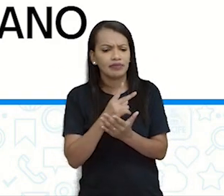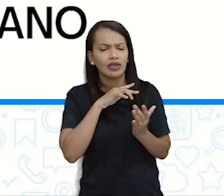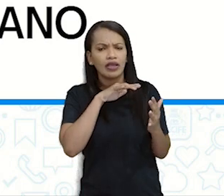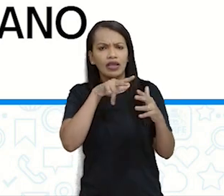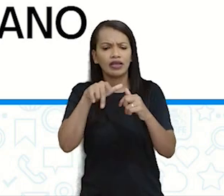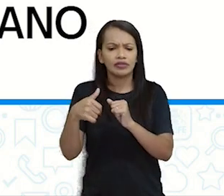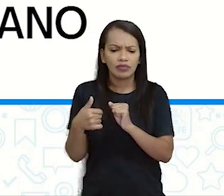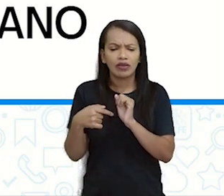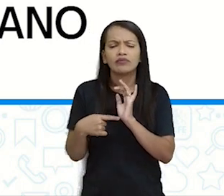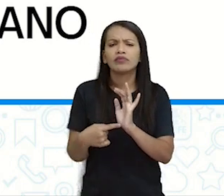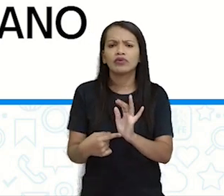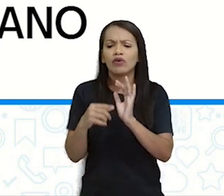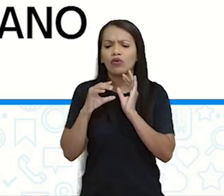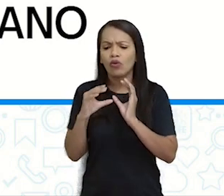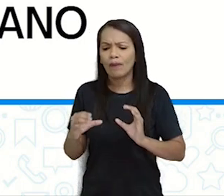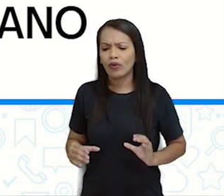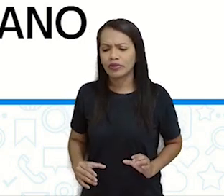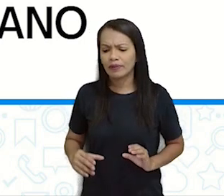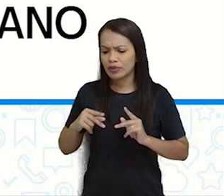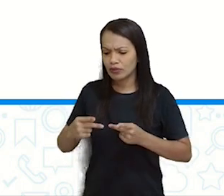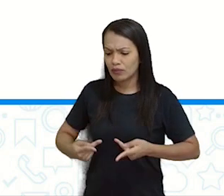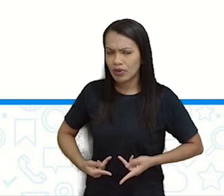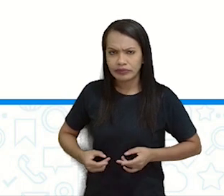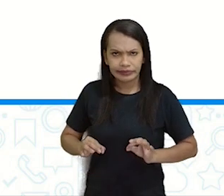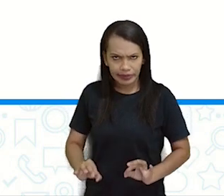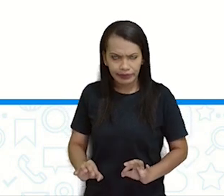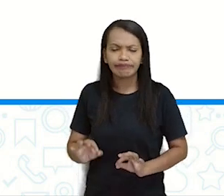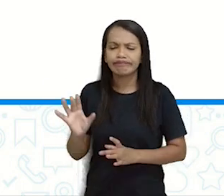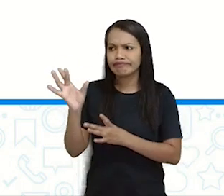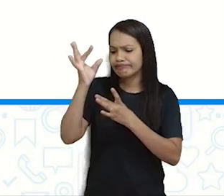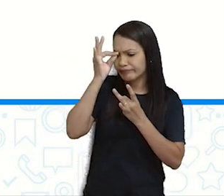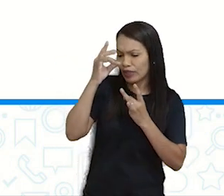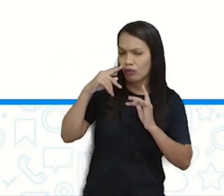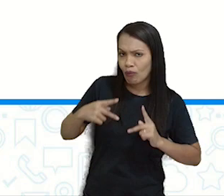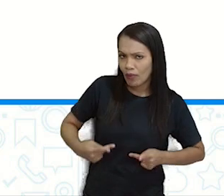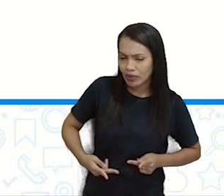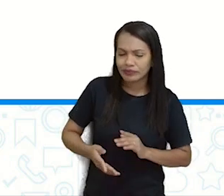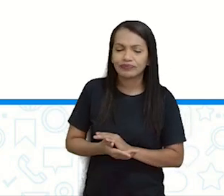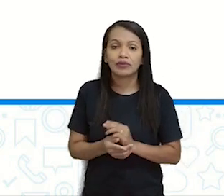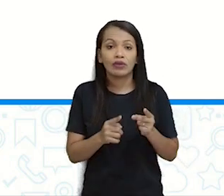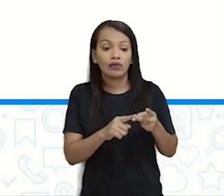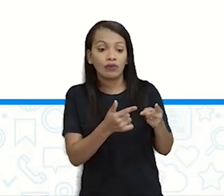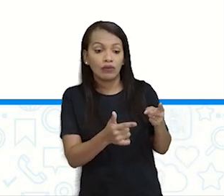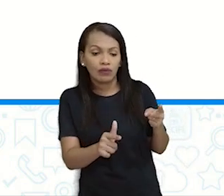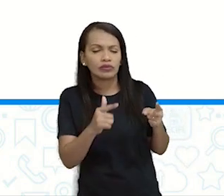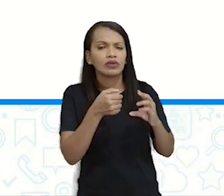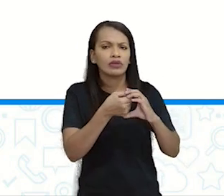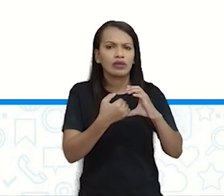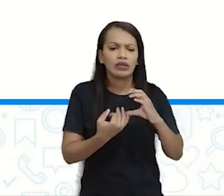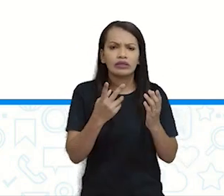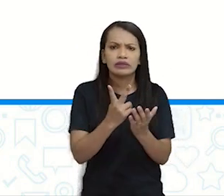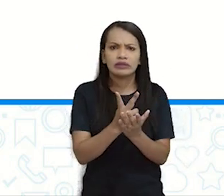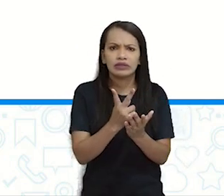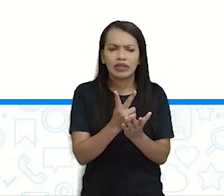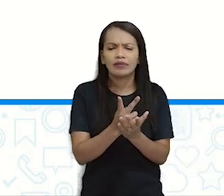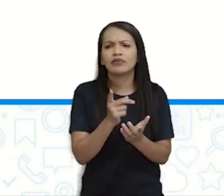apresentam comportamento humano, tá bom? Outra característica, a história sempre é contada na